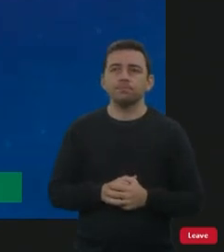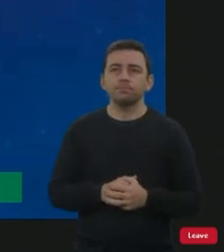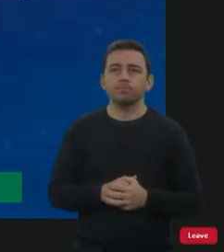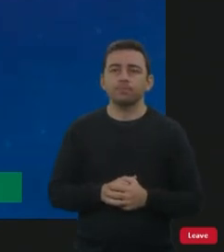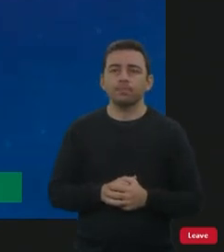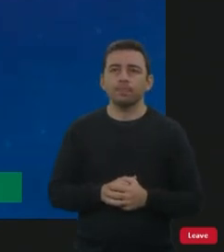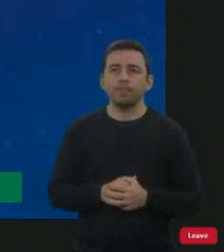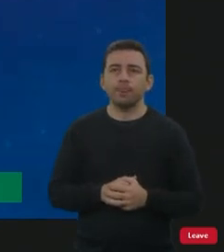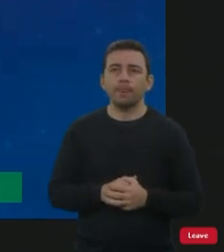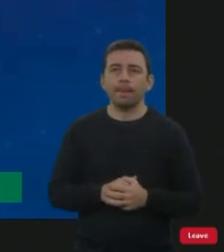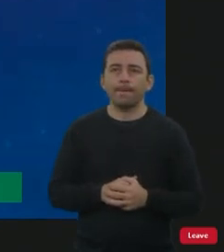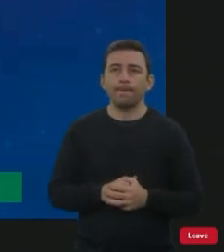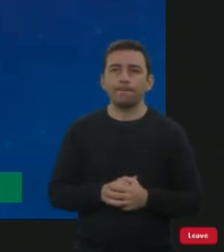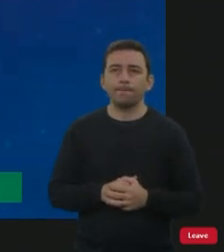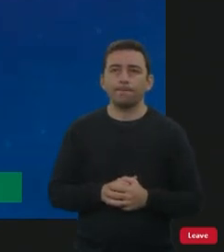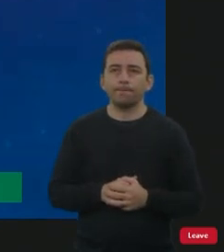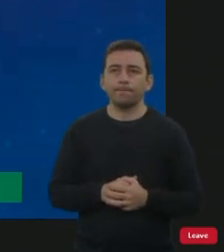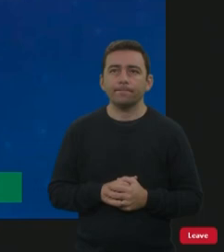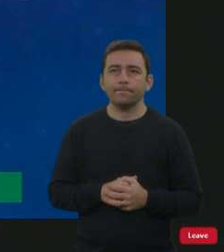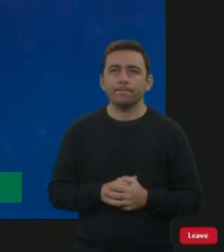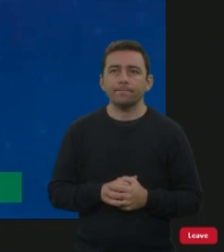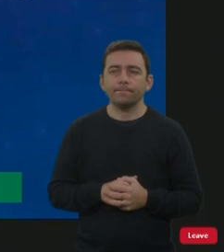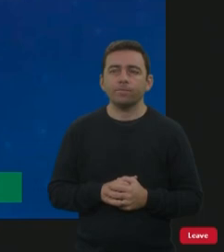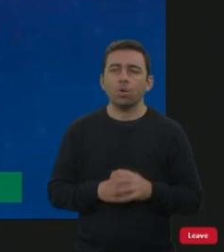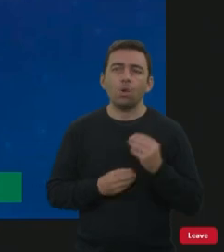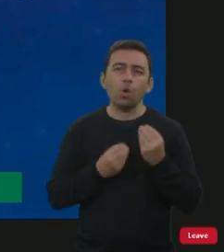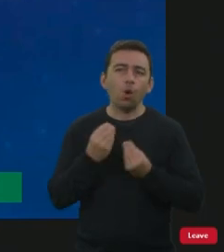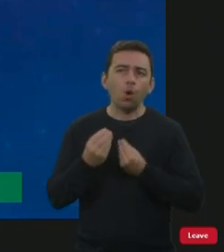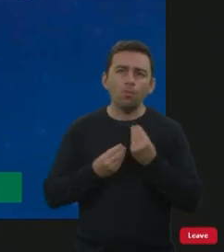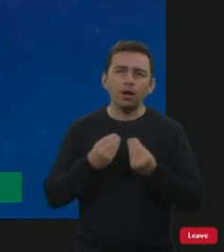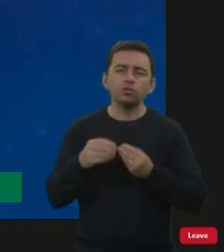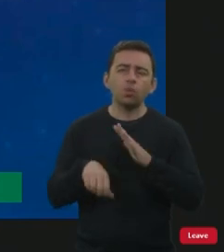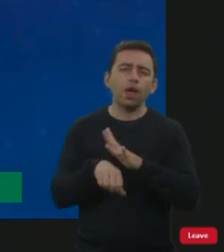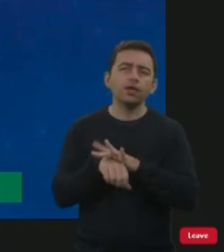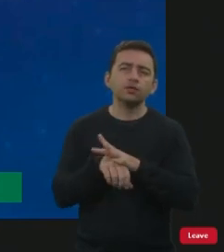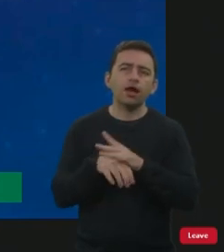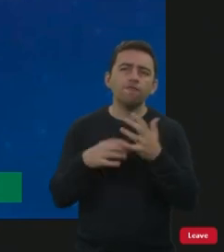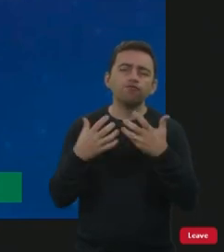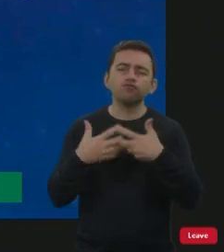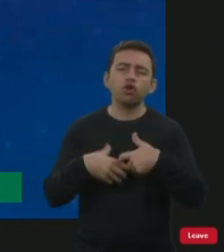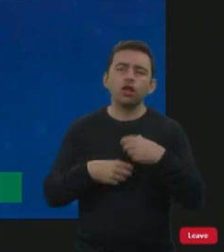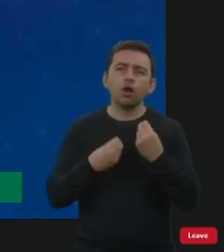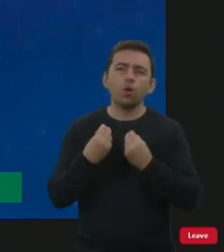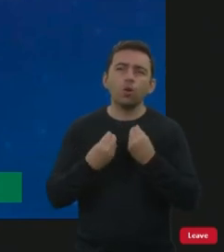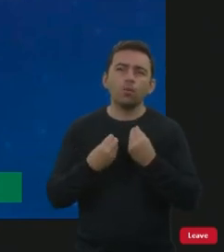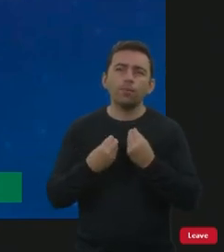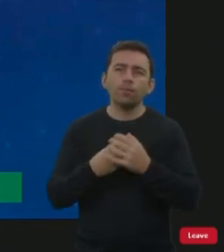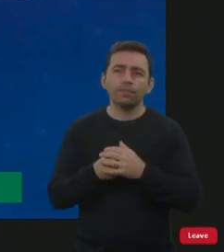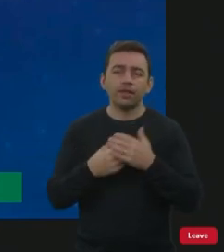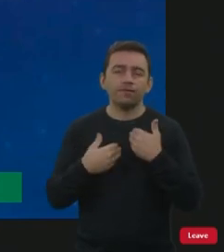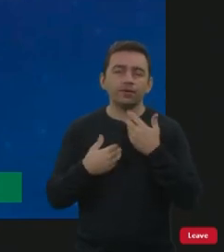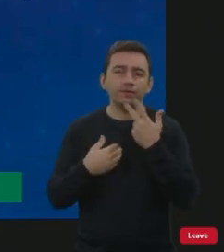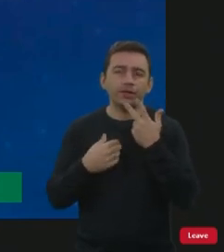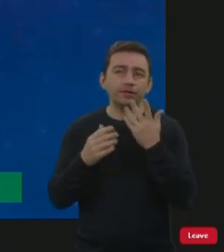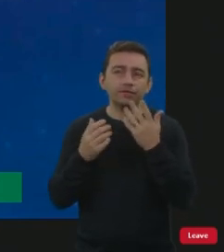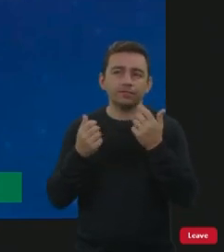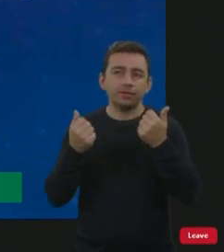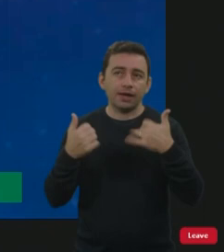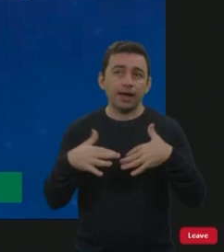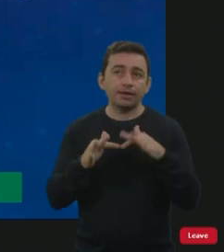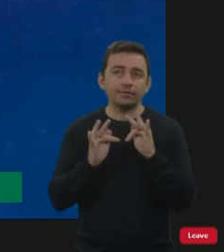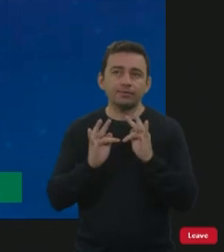Então, eu vou falar um pouquinho de como a doença funciona, tá? De uma maneira bem simples, a ideia aqui não